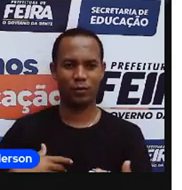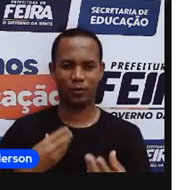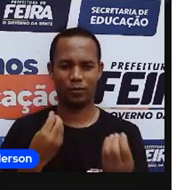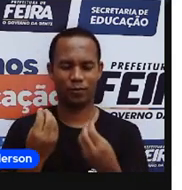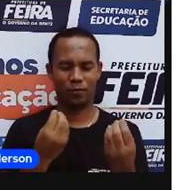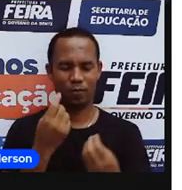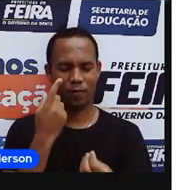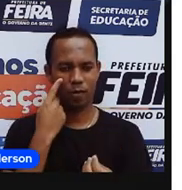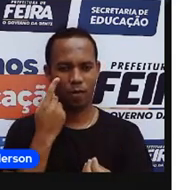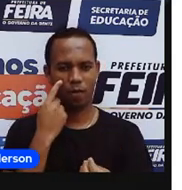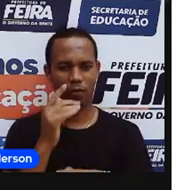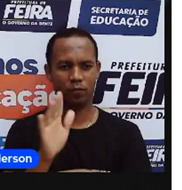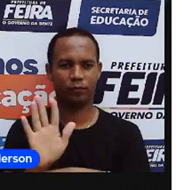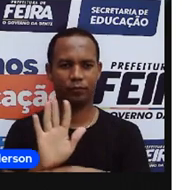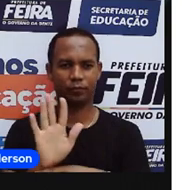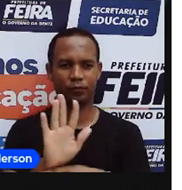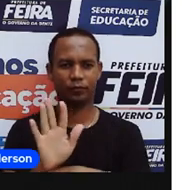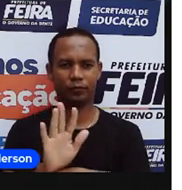ao nosso vídeo.